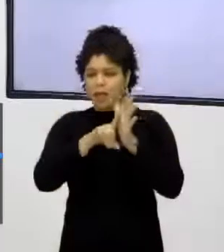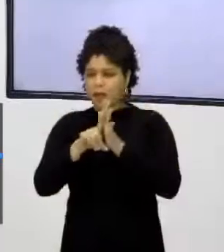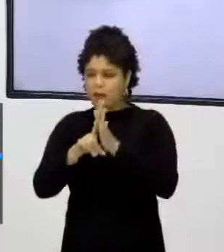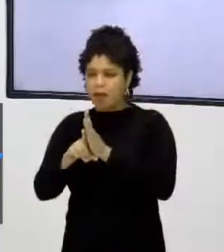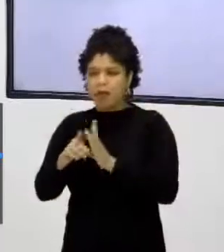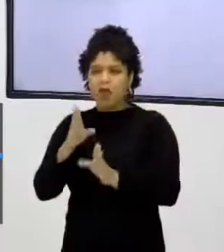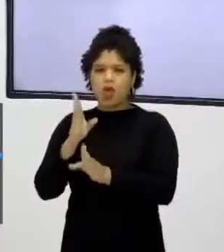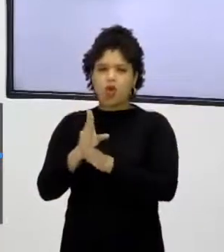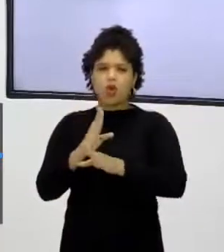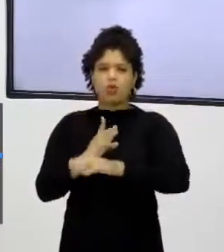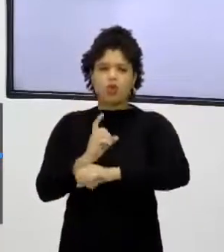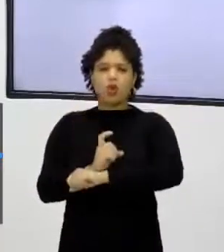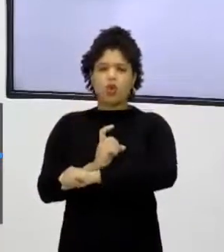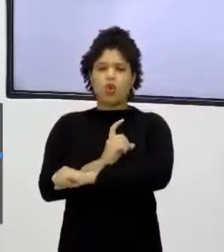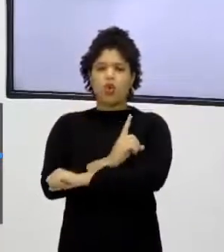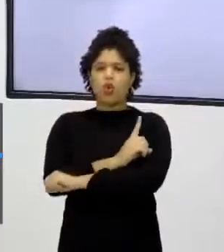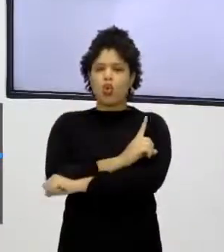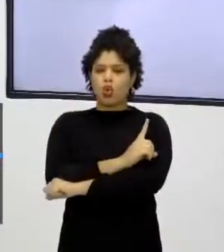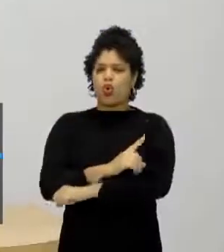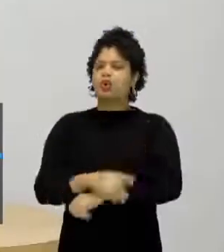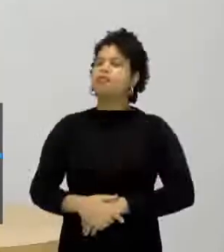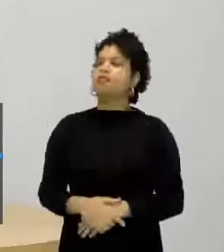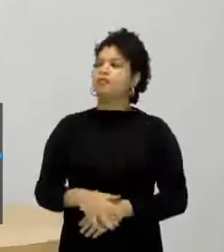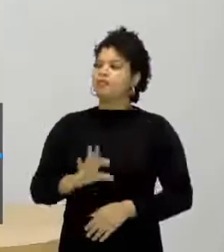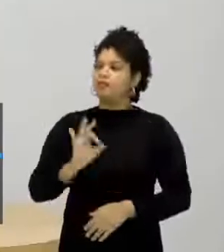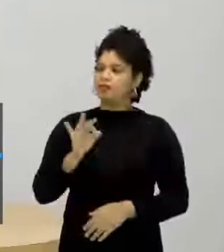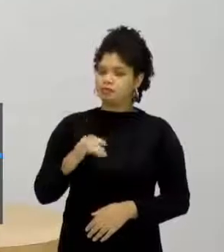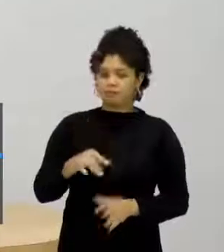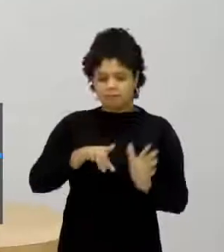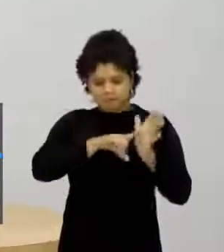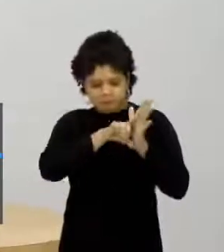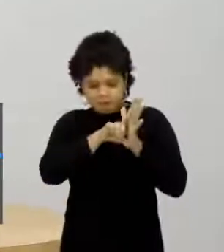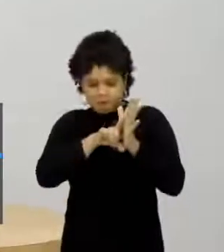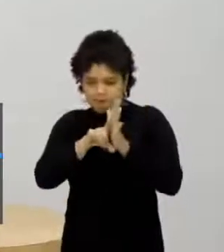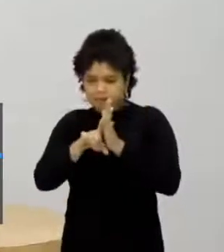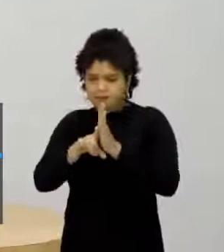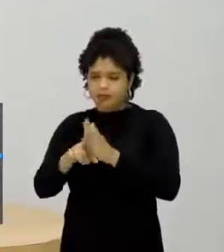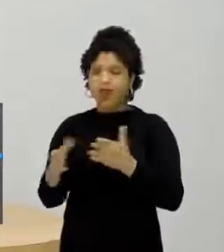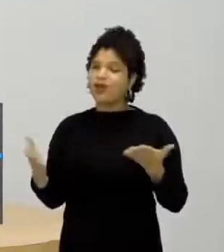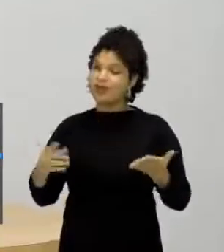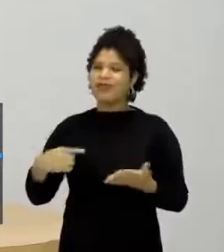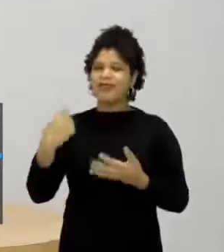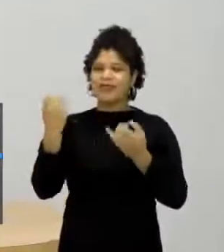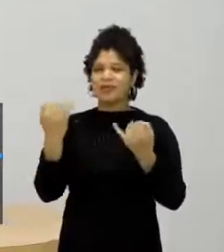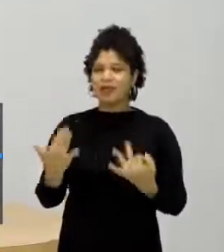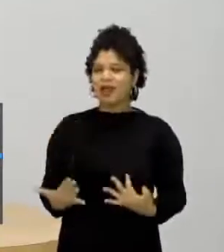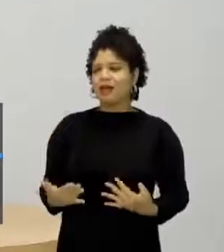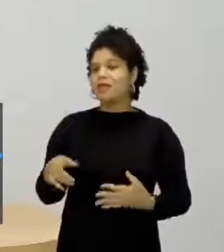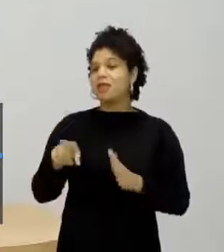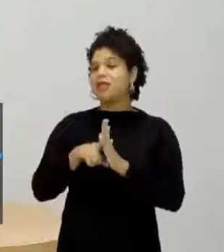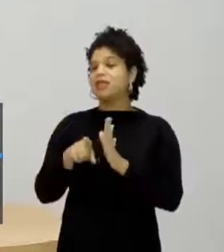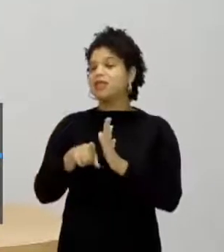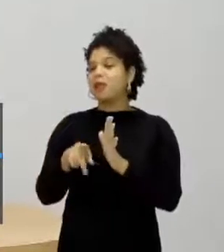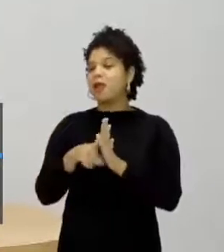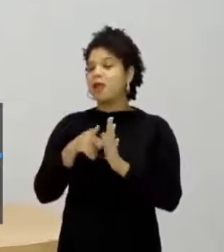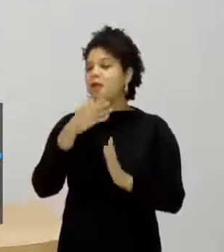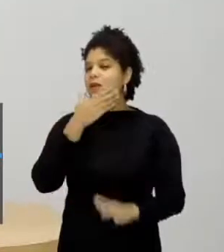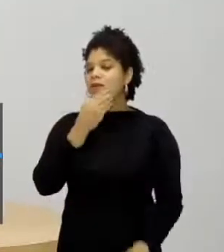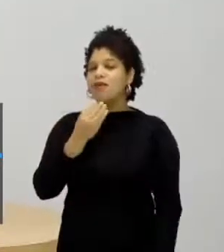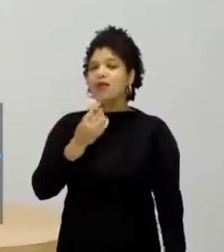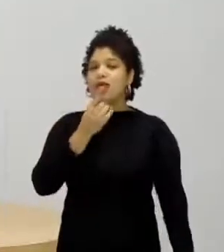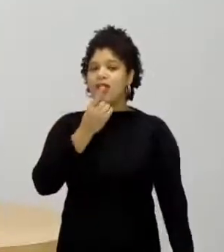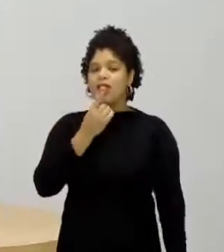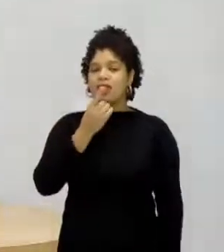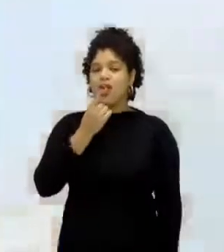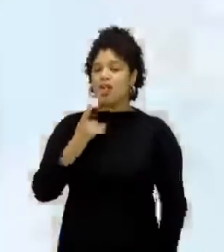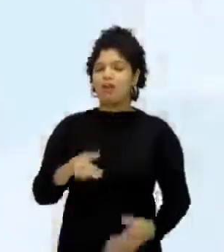buscou bastante. Expedições, Muitas expedições, e é sobre isso que a gente vai falar hoje para vocês. E aí, tá aparecendo